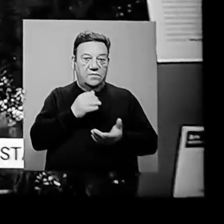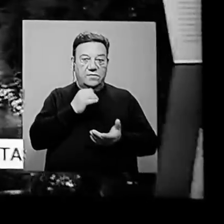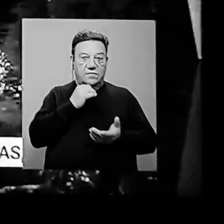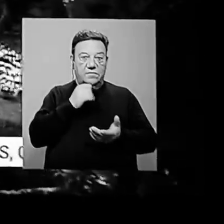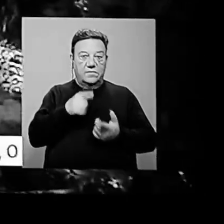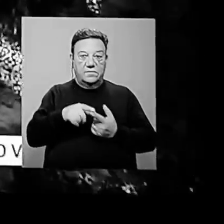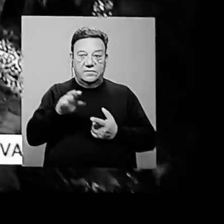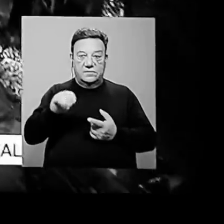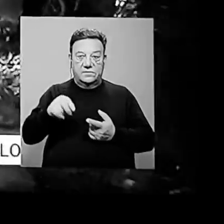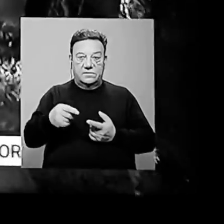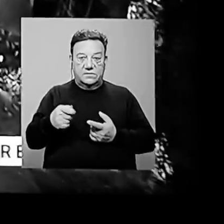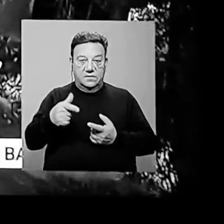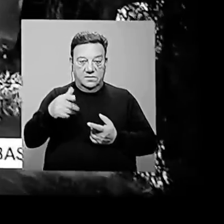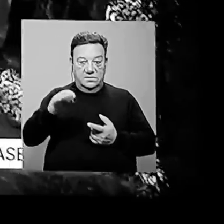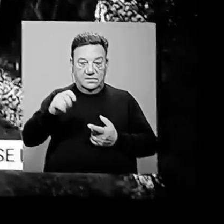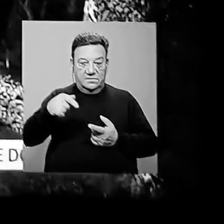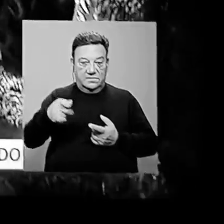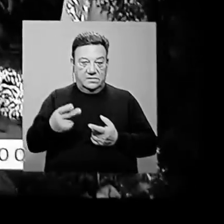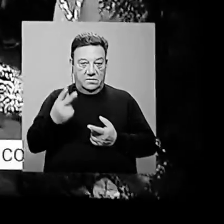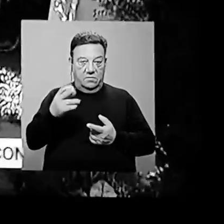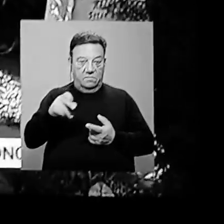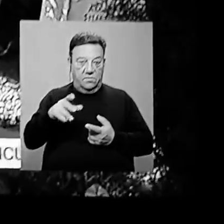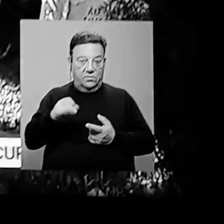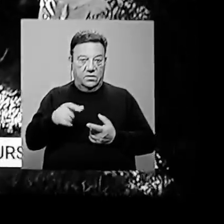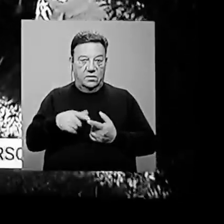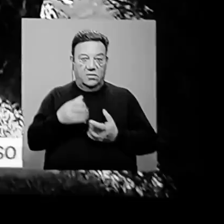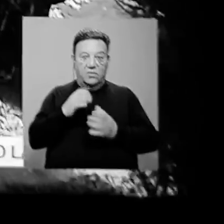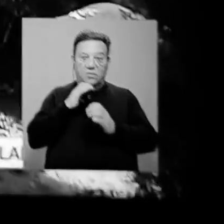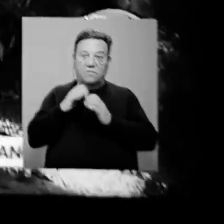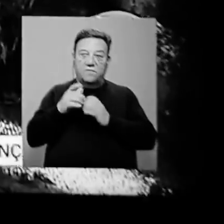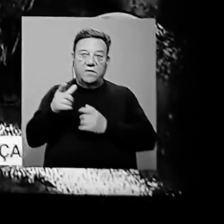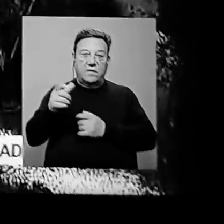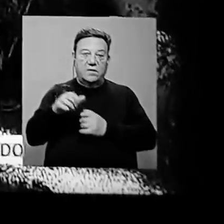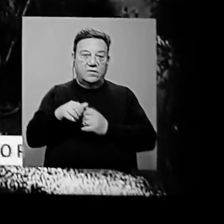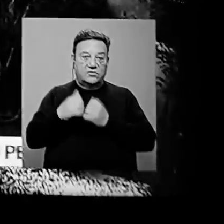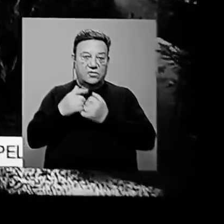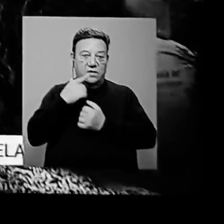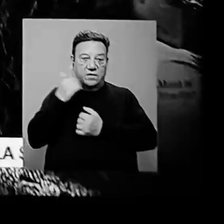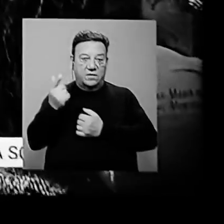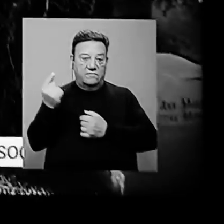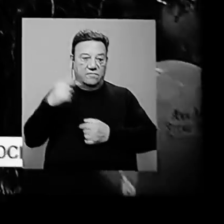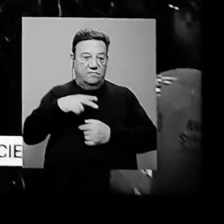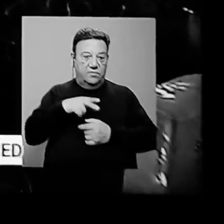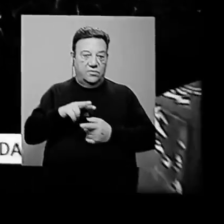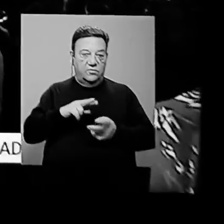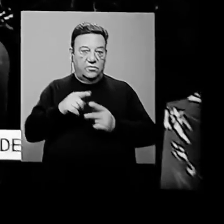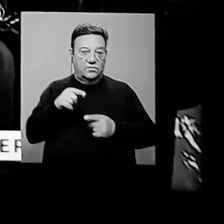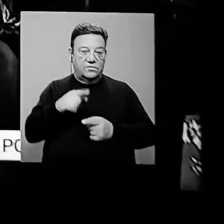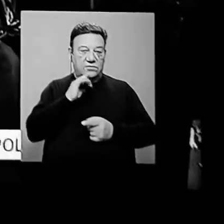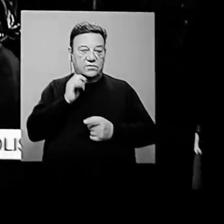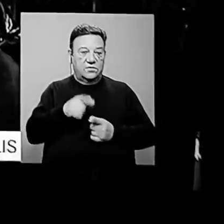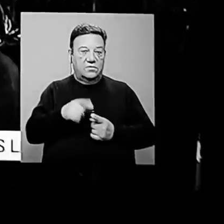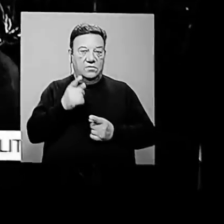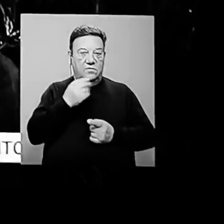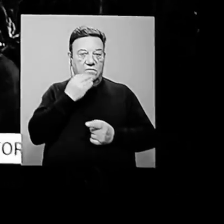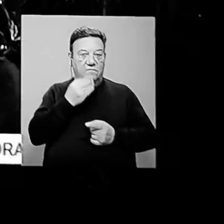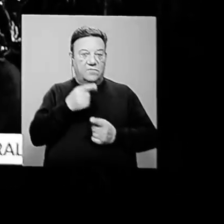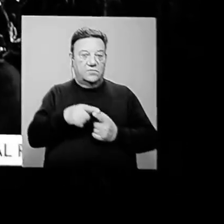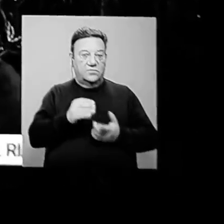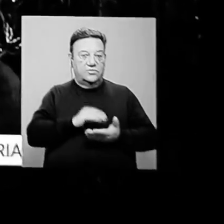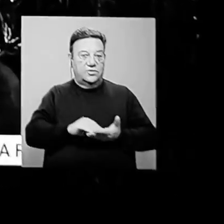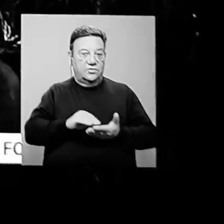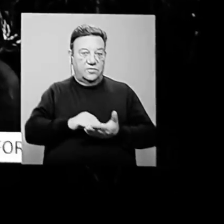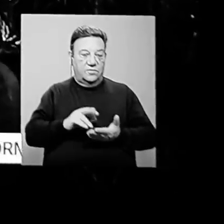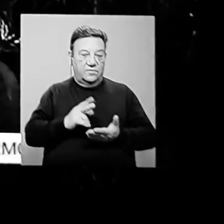ao de São Monteiro conviver com a sociedade inglesa, vir para Portugal e tornar-se aquilo que se chama o emblemático